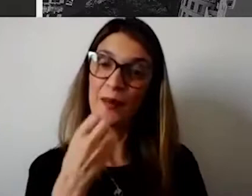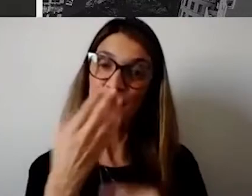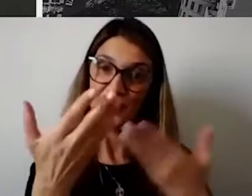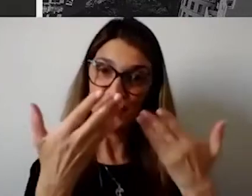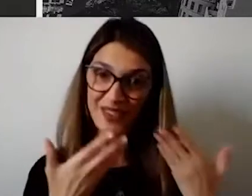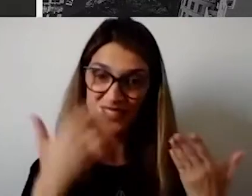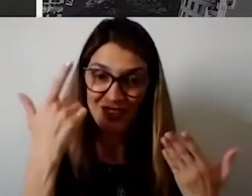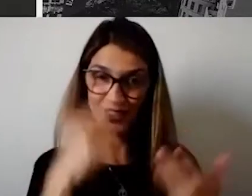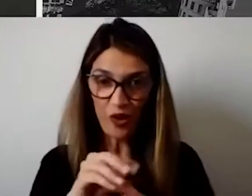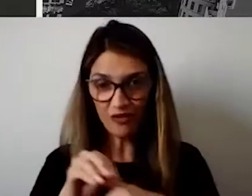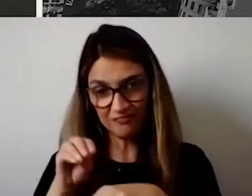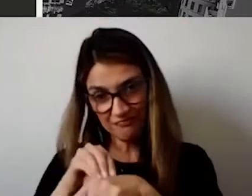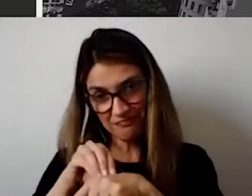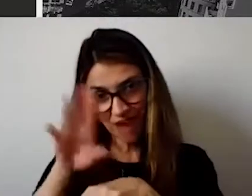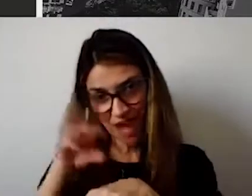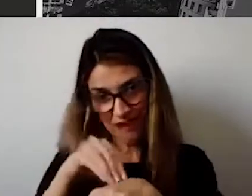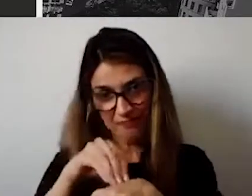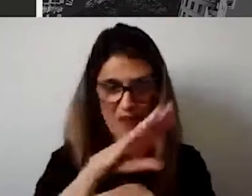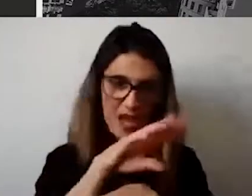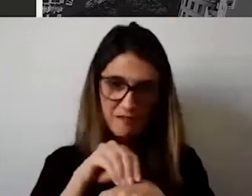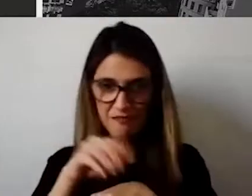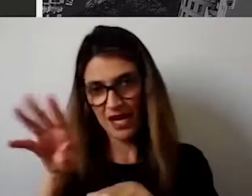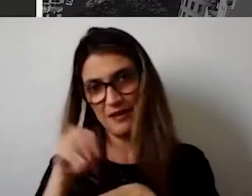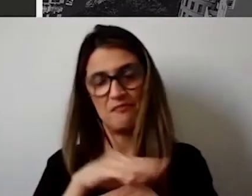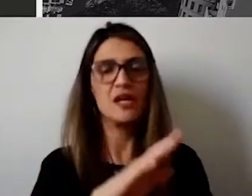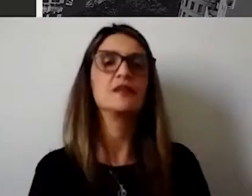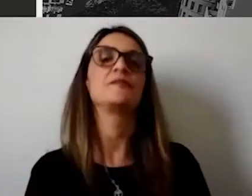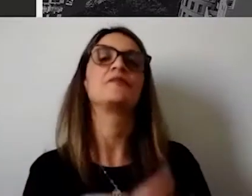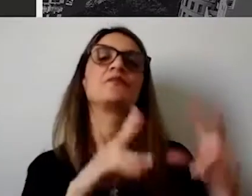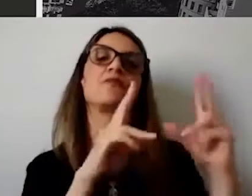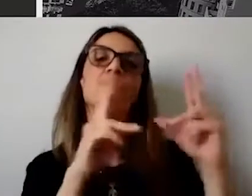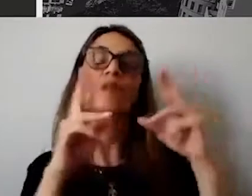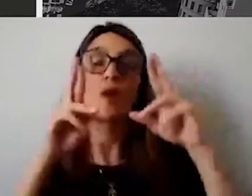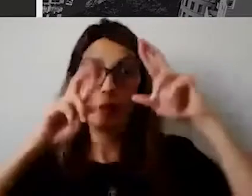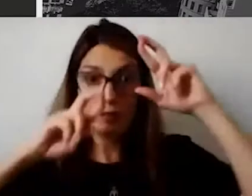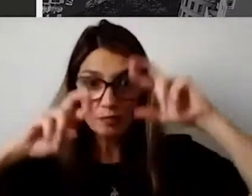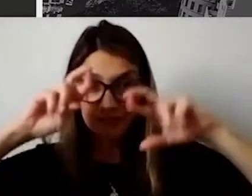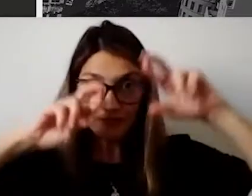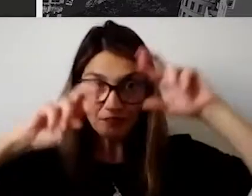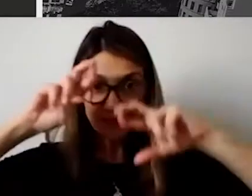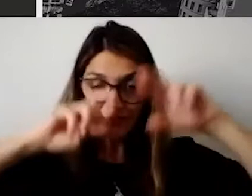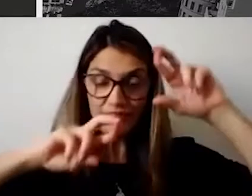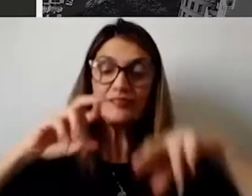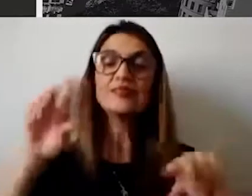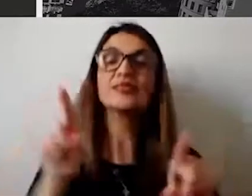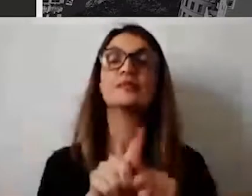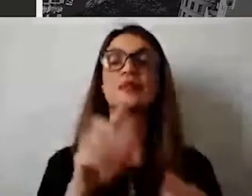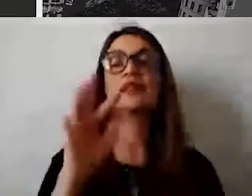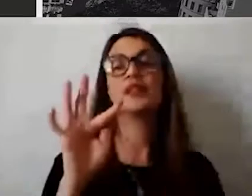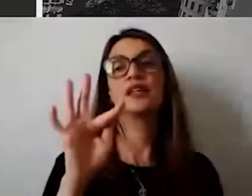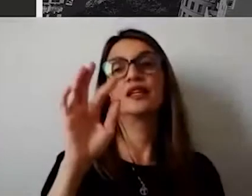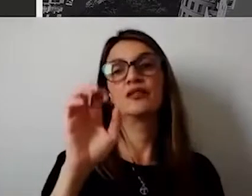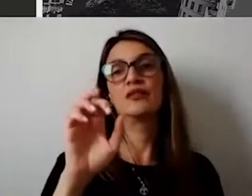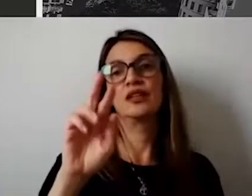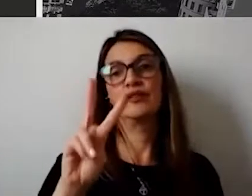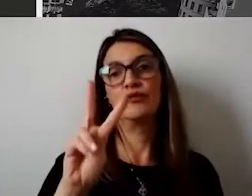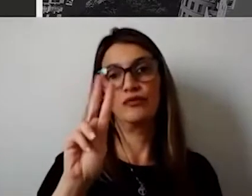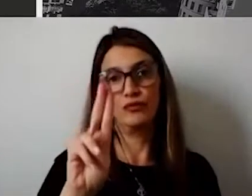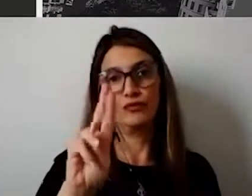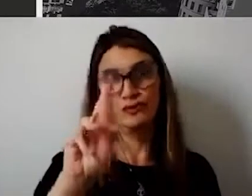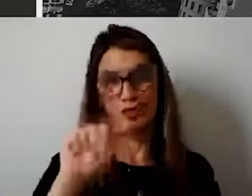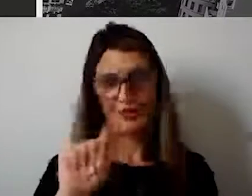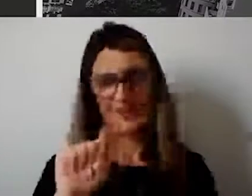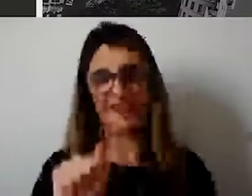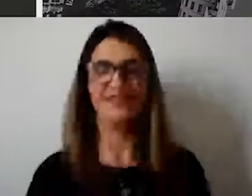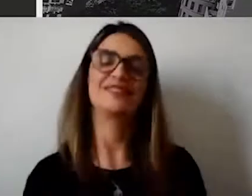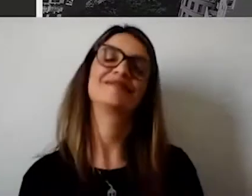Fórum Virada Sustentável, que é o editor do World Observatory e do Fervura. Prazer te rever, manda bala que a gente está curioso para